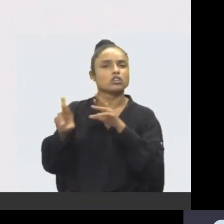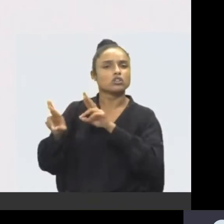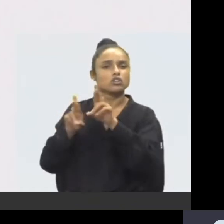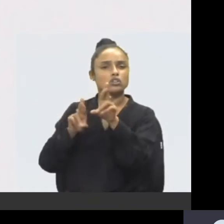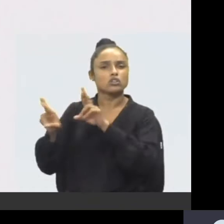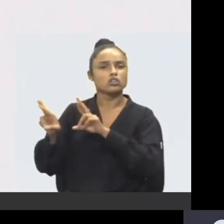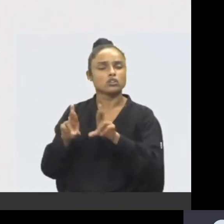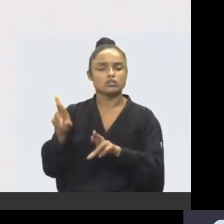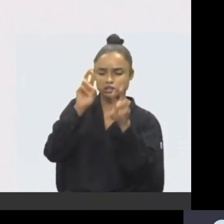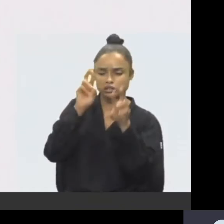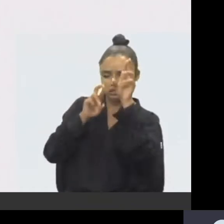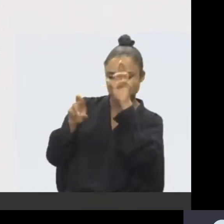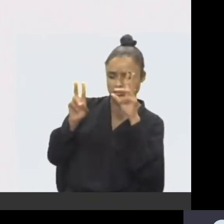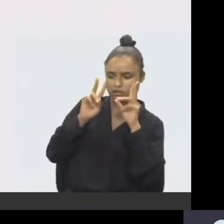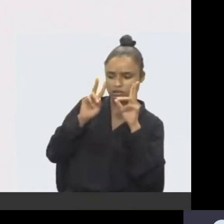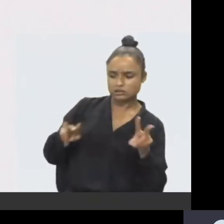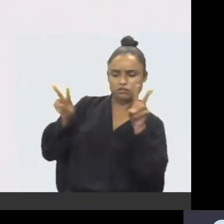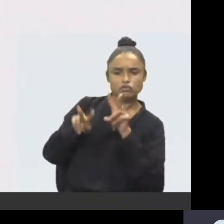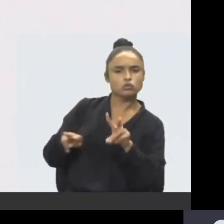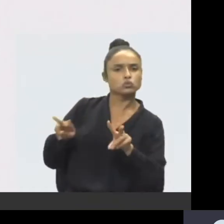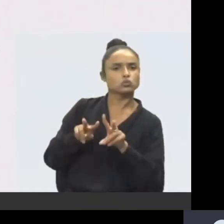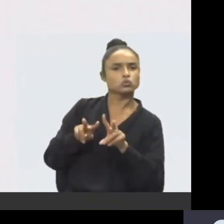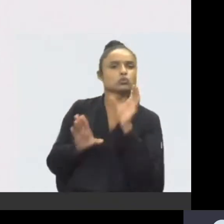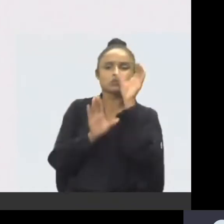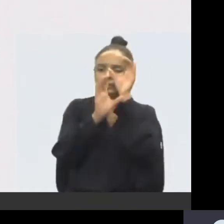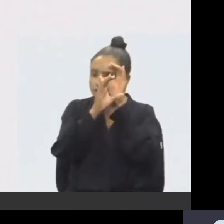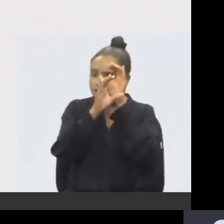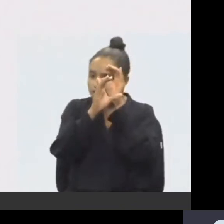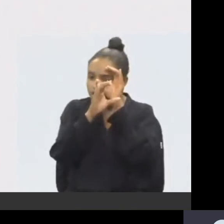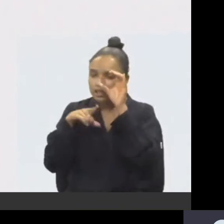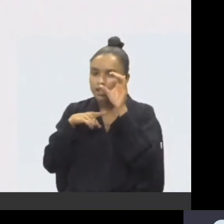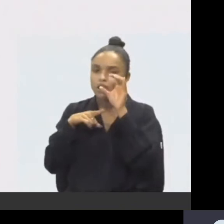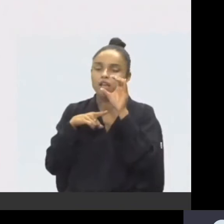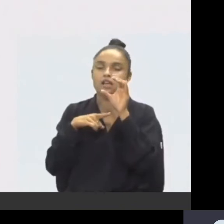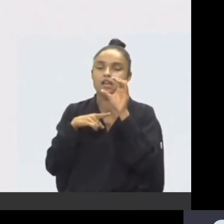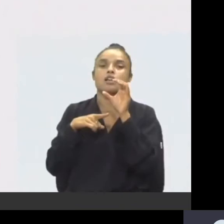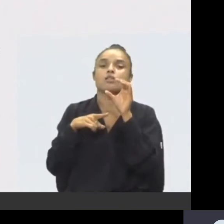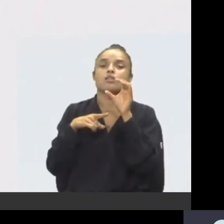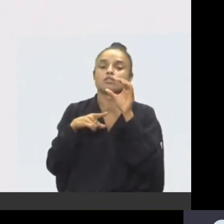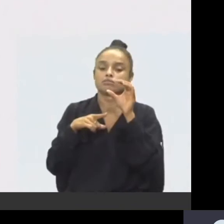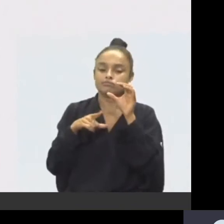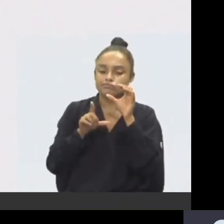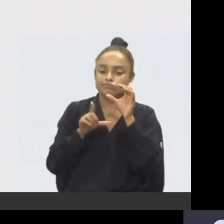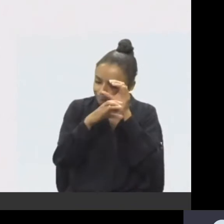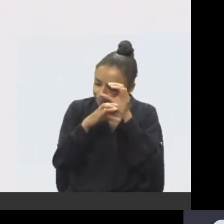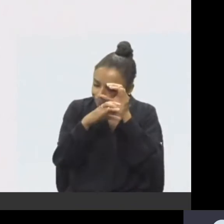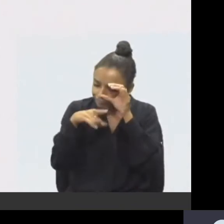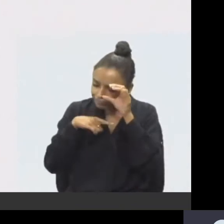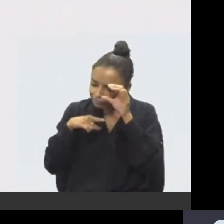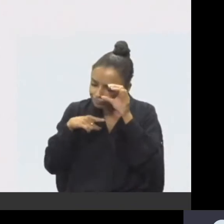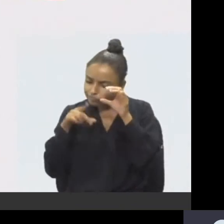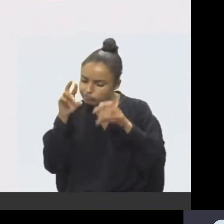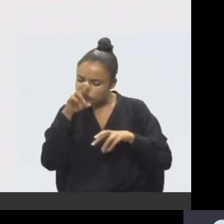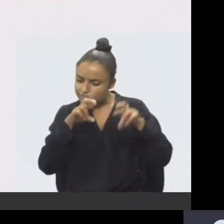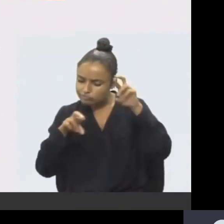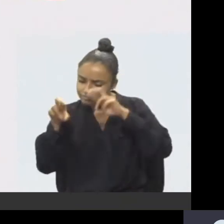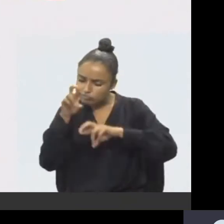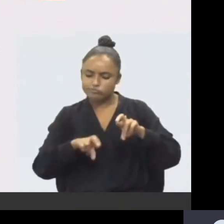a observações visuais. Então nós temos ali algumas características que podem ser observadas,